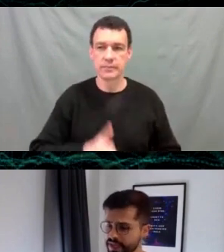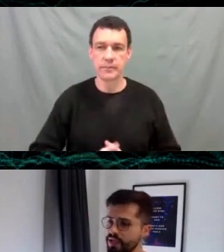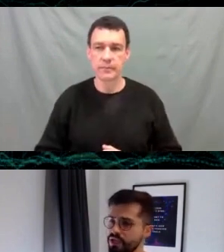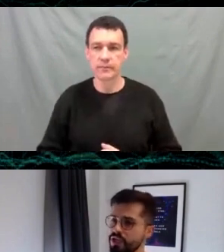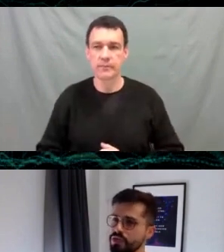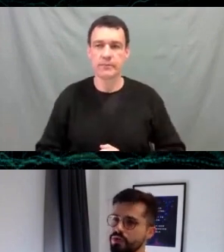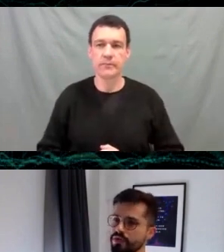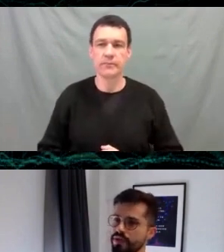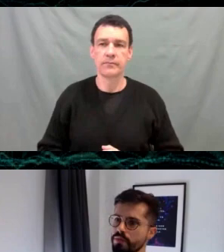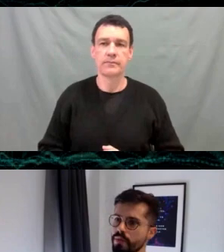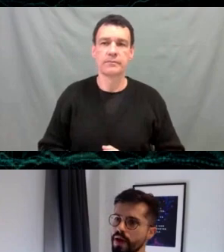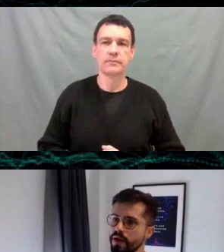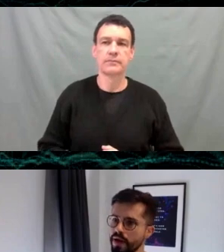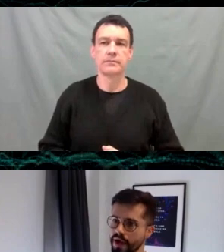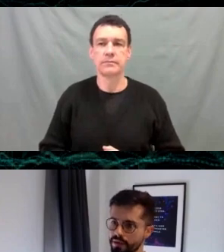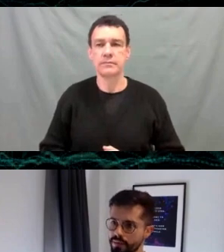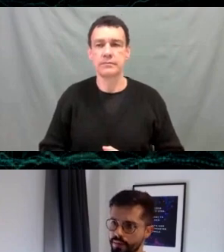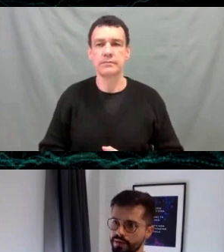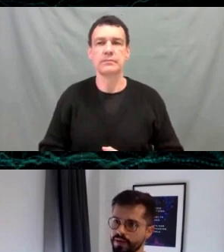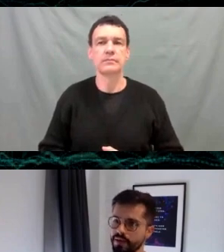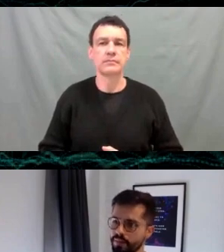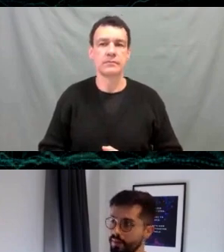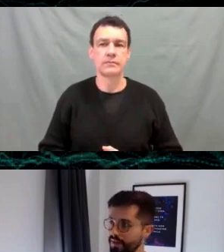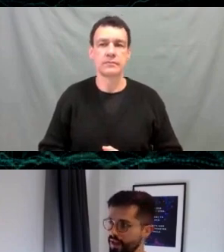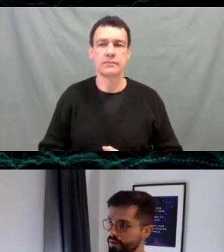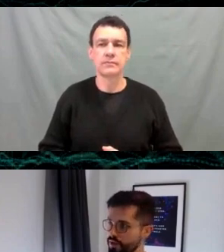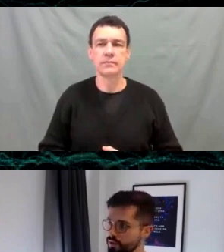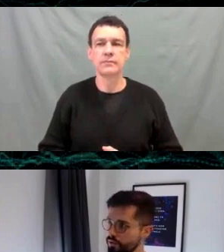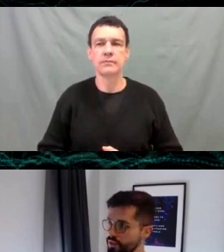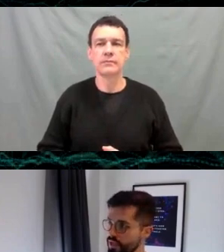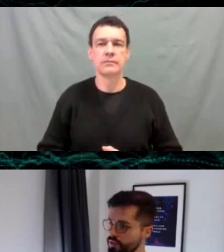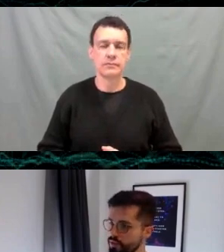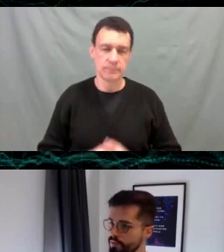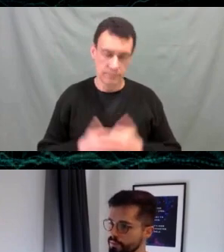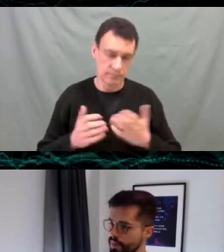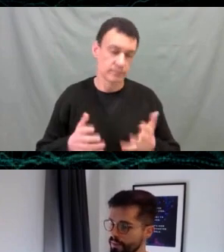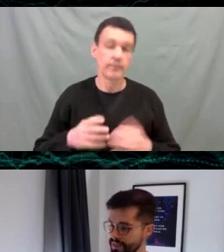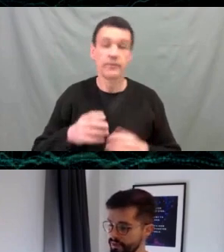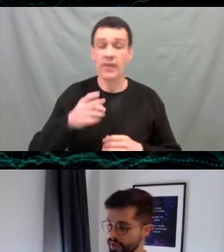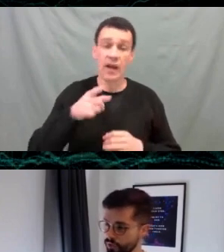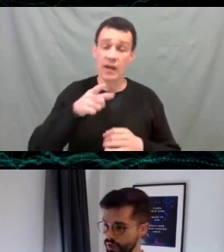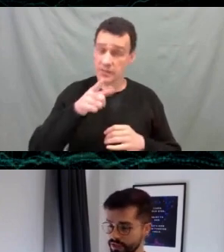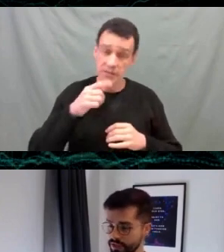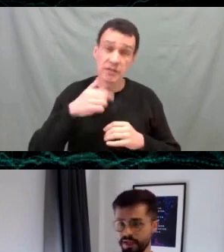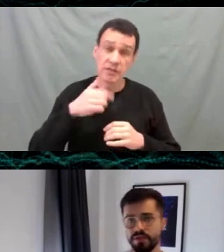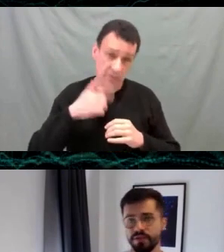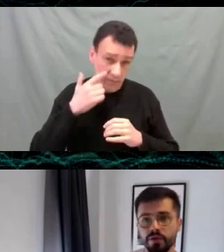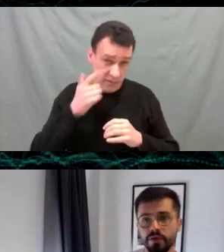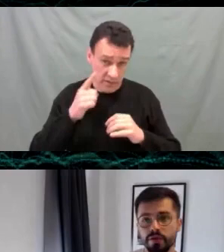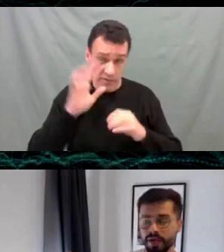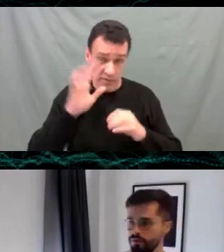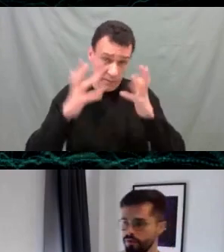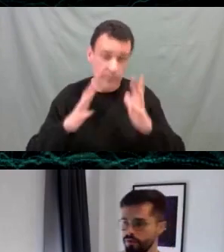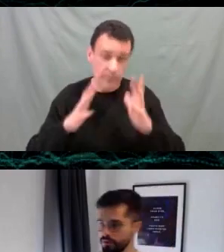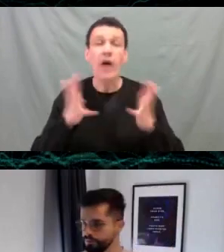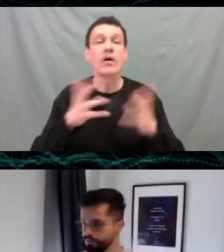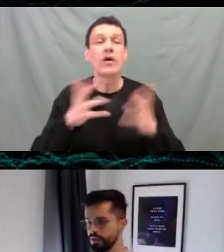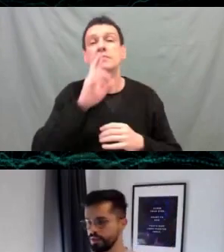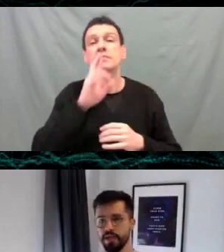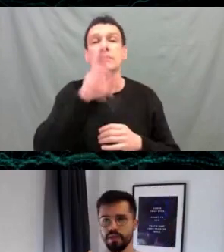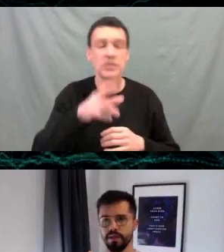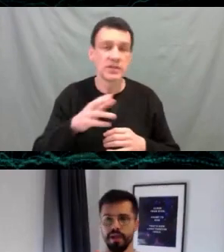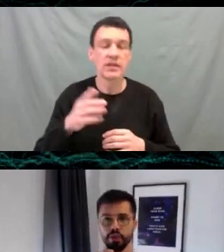daqueles trem que a gente que não teve tempo para para bater na porta ele ver isso acontecendo mas ele vai retornar dizendo-se teve o resultado